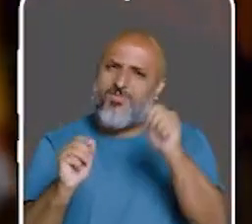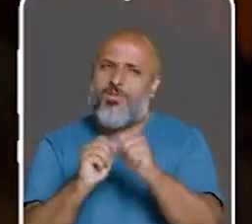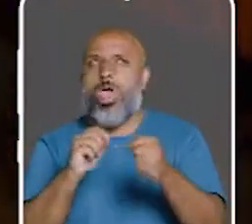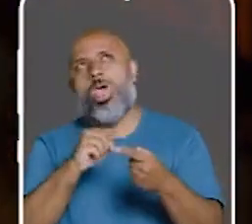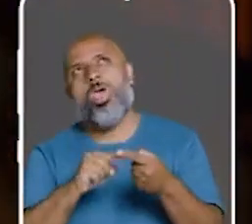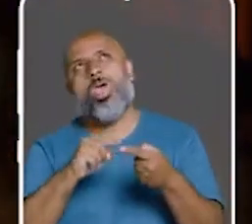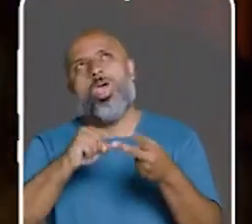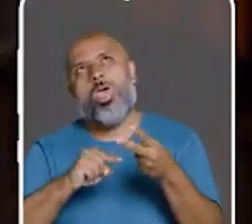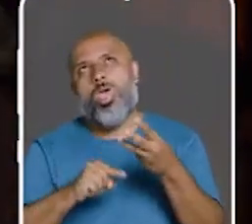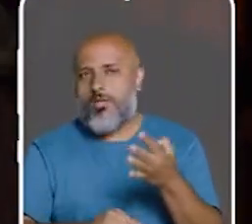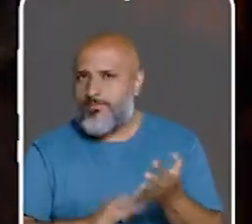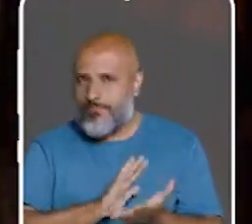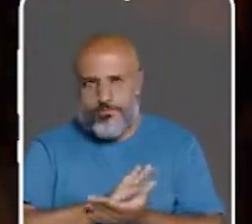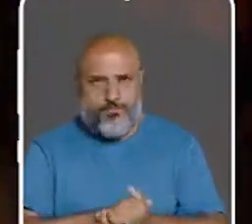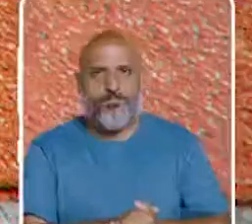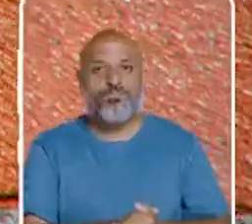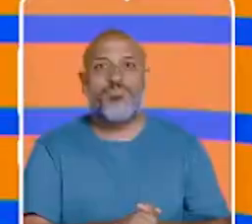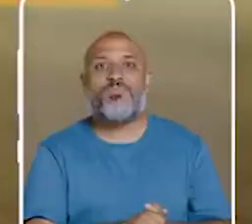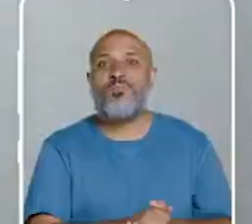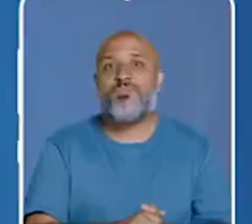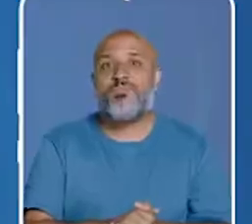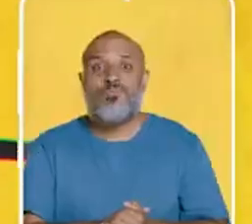vai fazer e fazer e refazer.